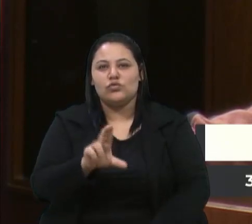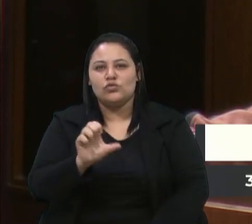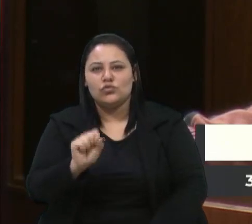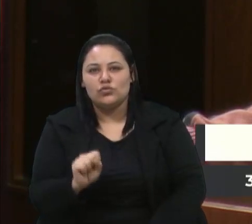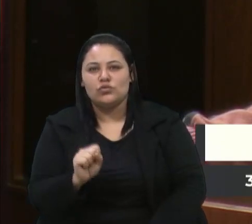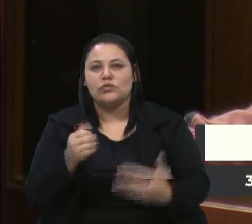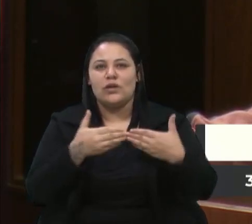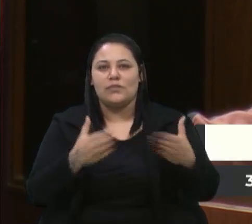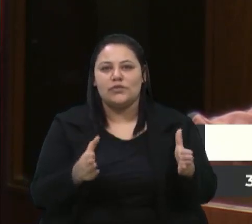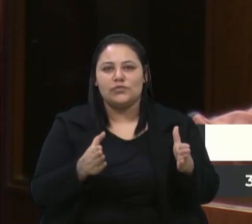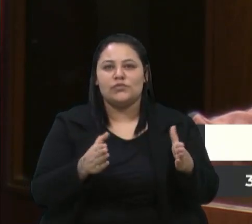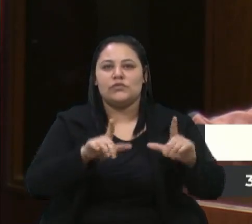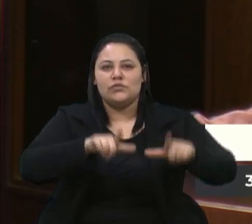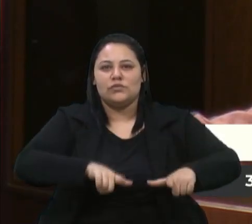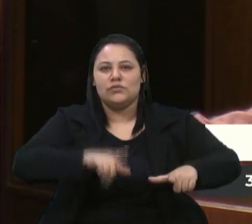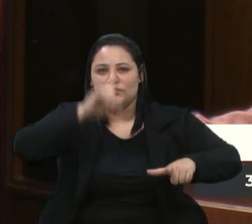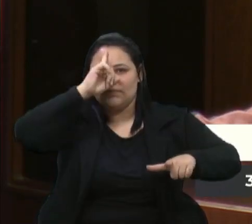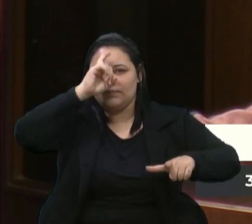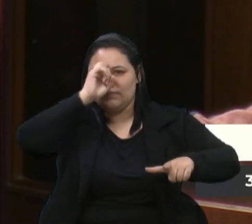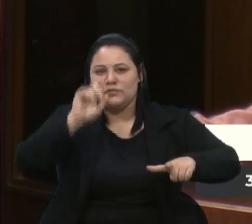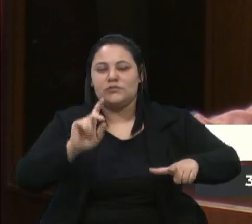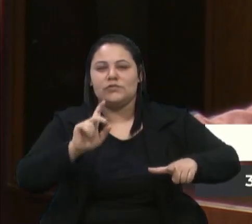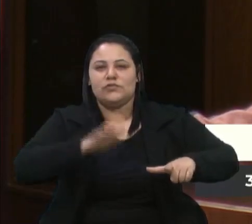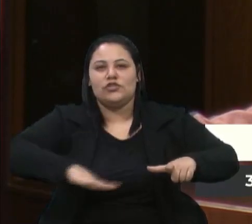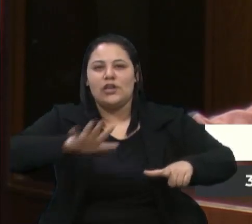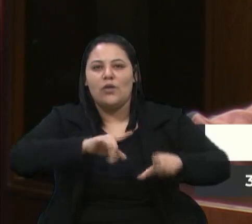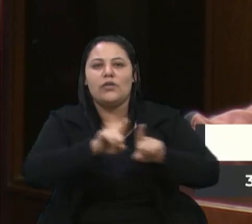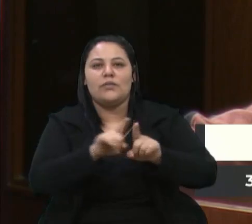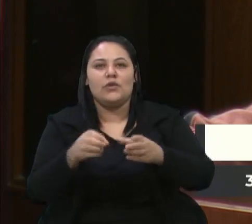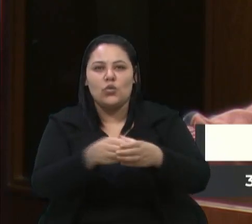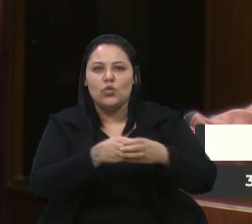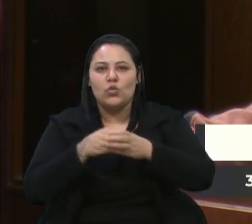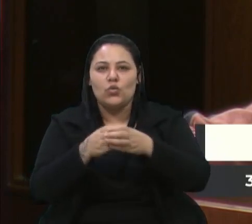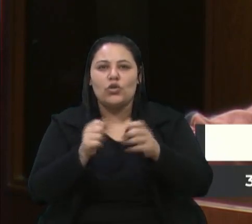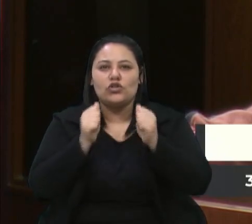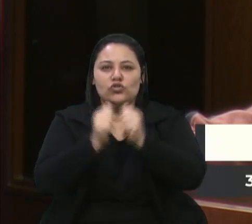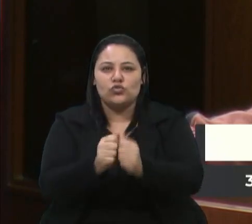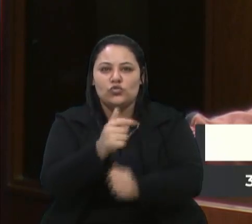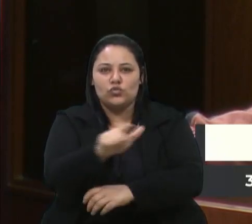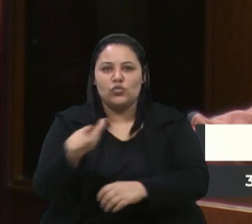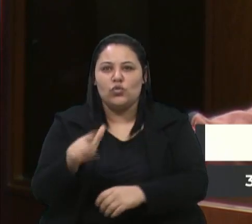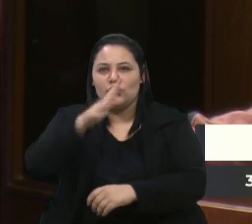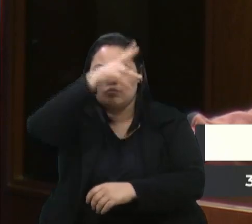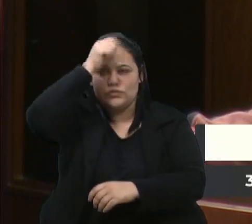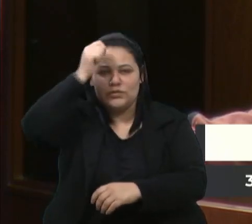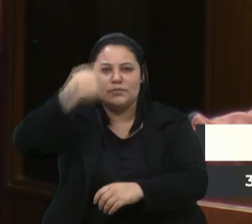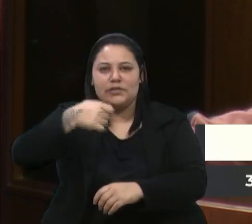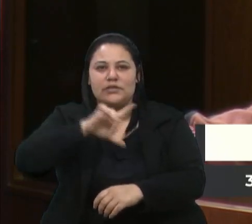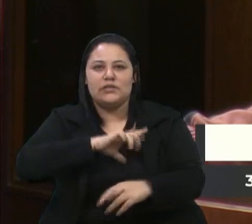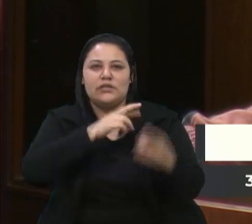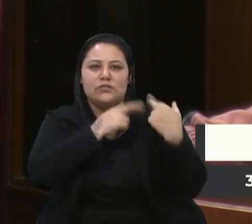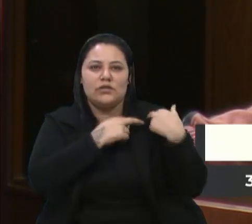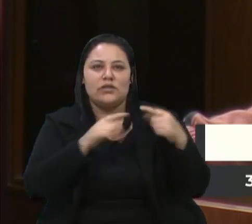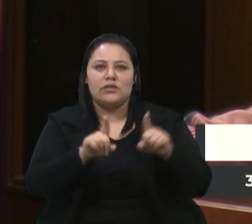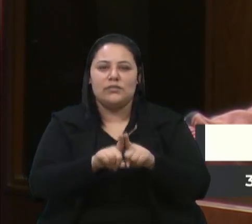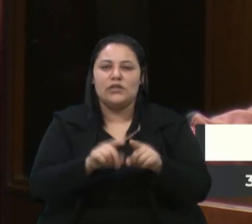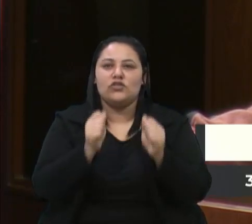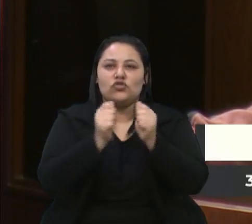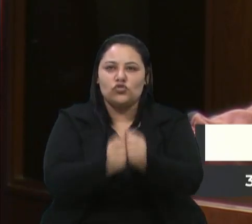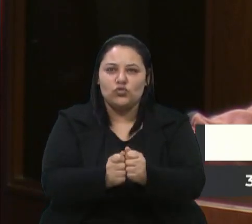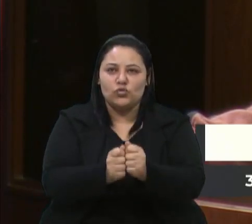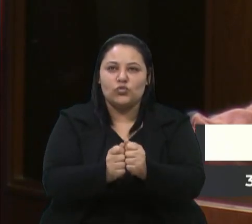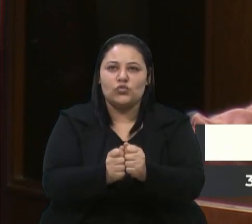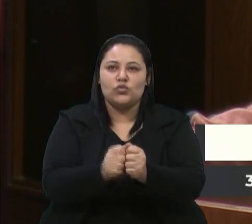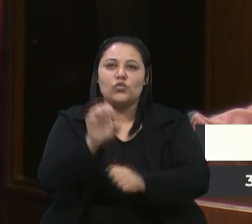leitos no HGE ela também é coletiva, é junto com os outros municípios que precisam se responsabilizar, é juntamente